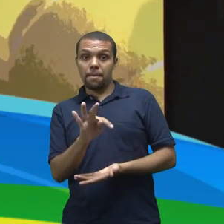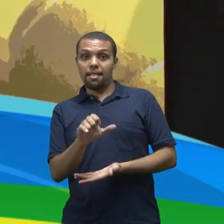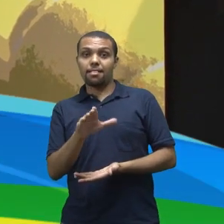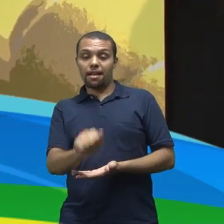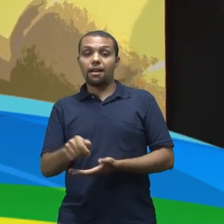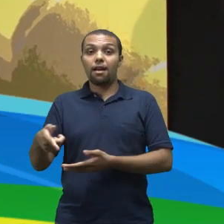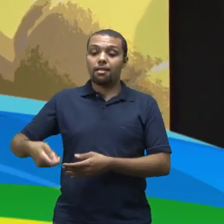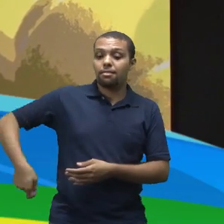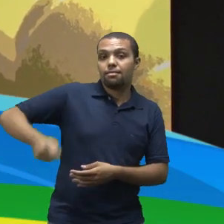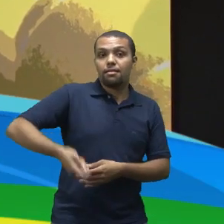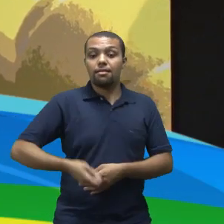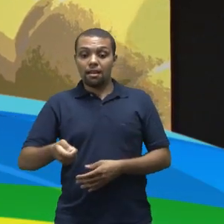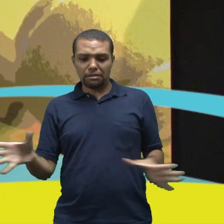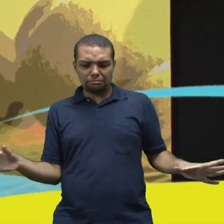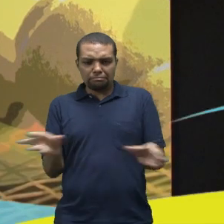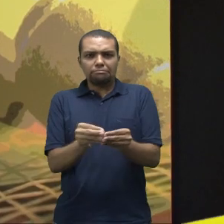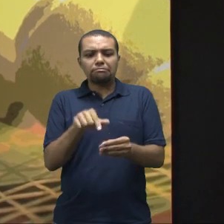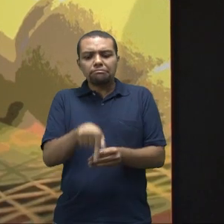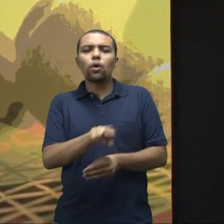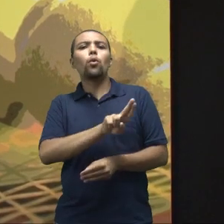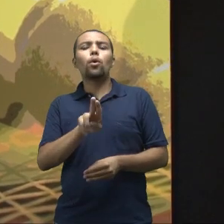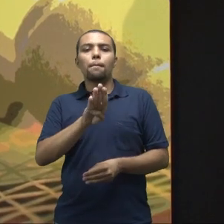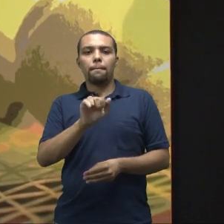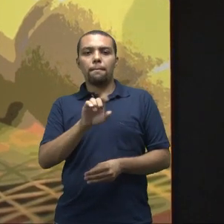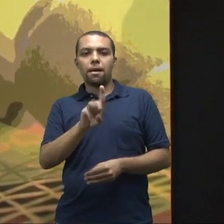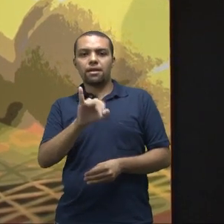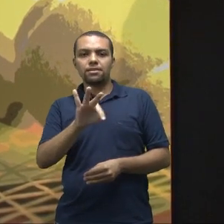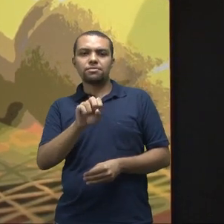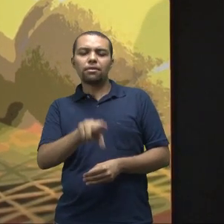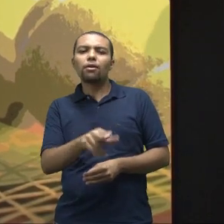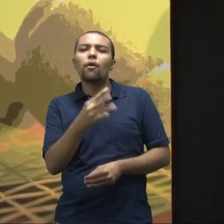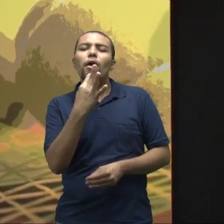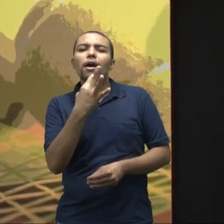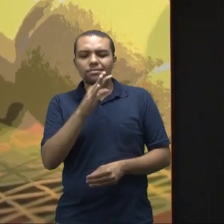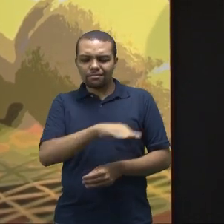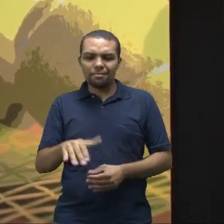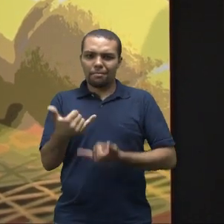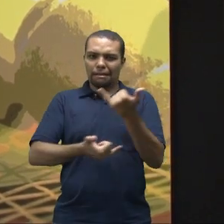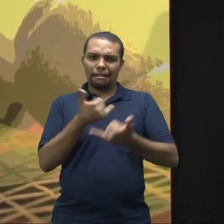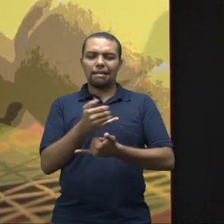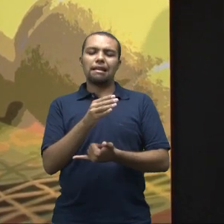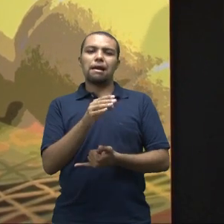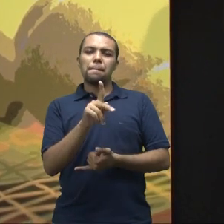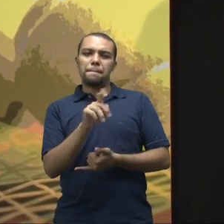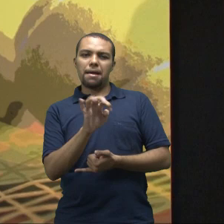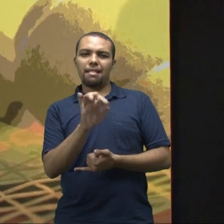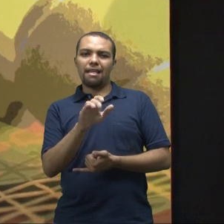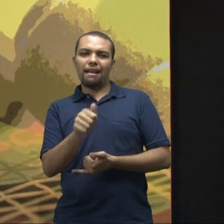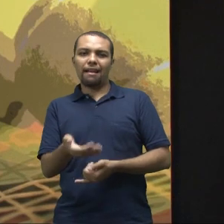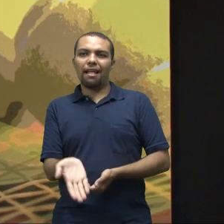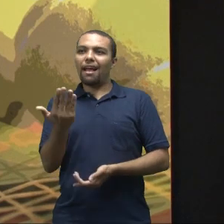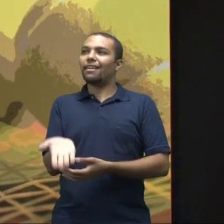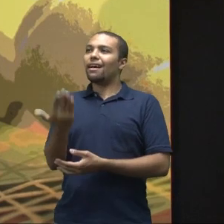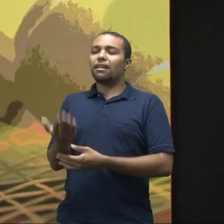badminton é o esporte, o jogo de peteca. Mas não é o jogo que a gente pratica quando é criança, não. Aqui o negócio é sério. E para